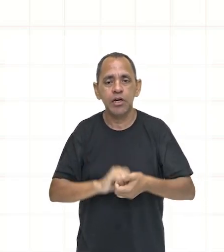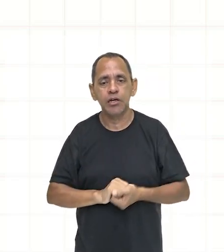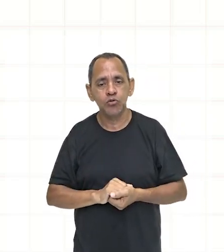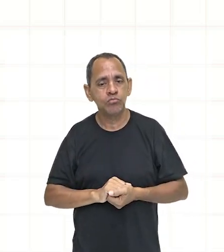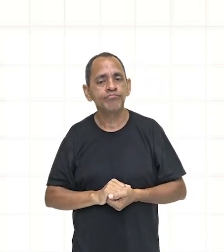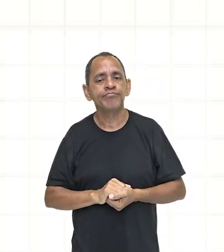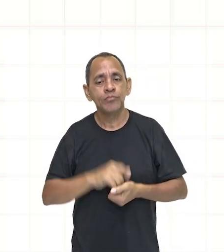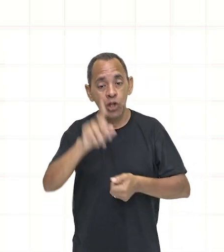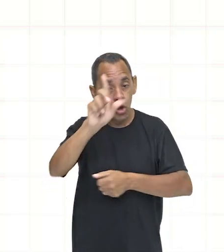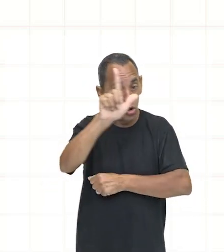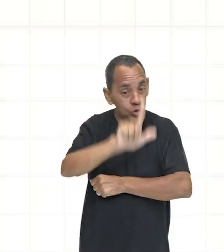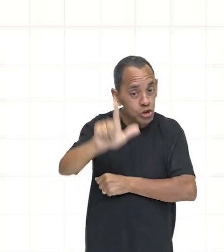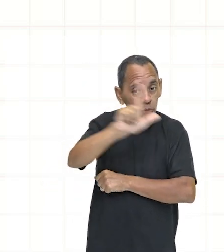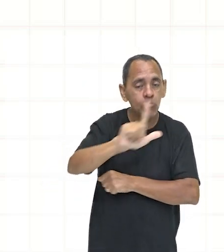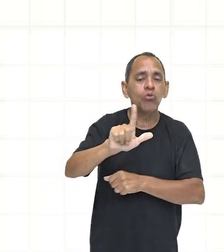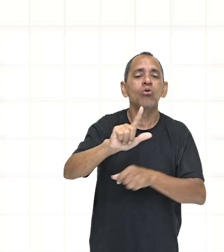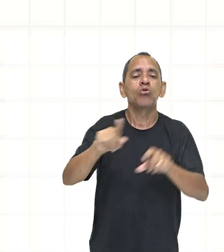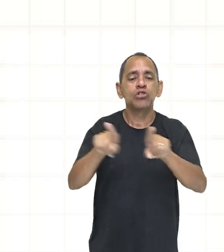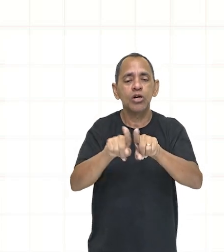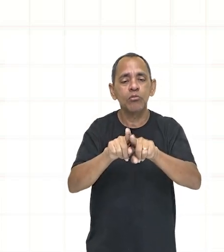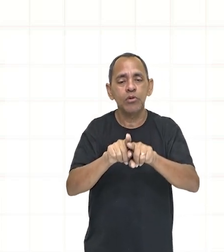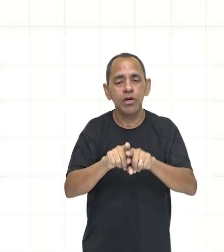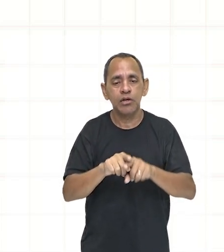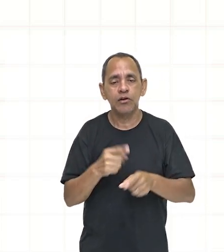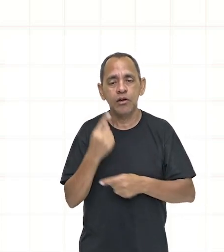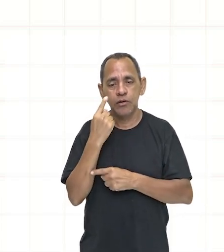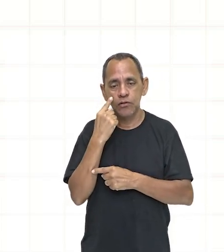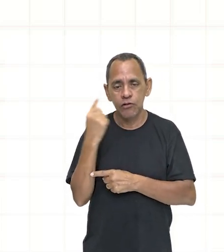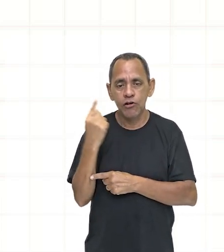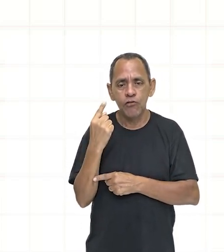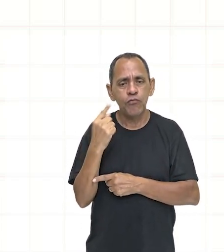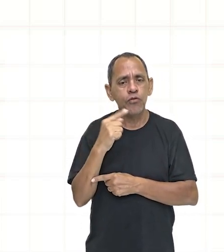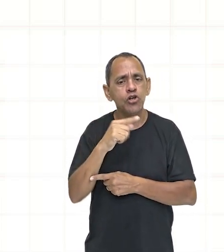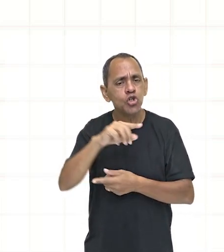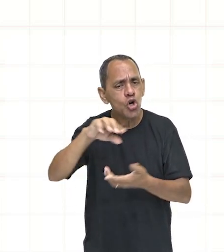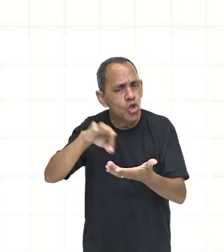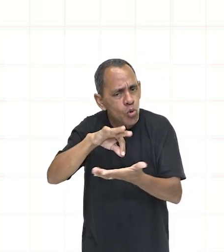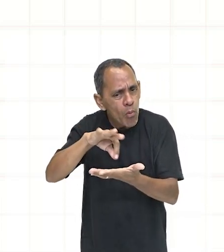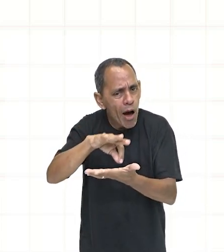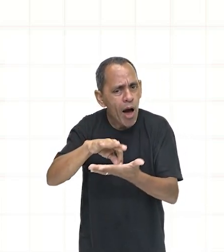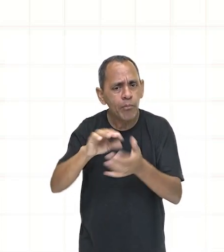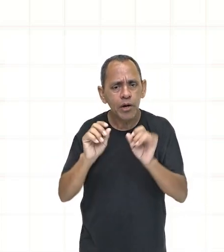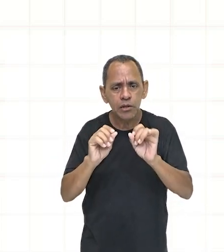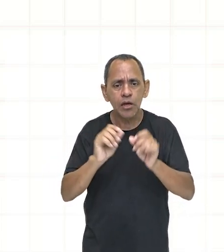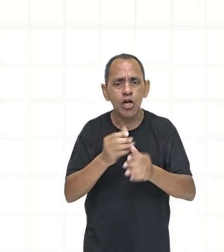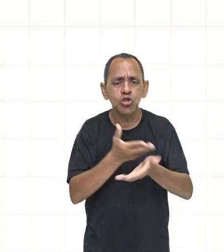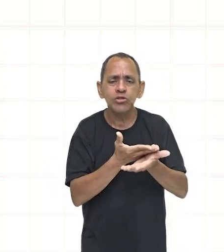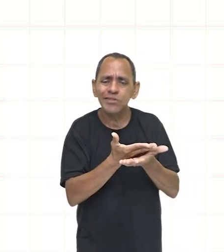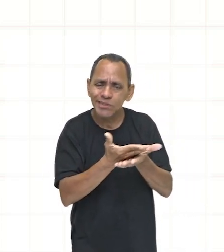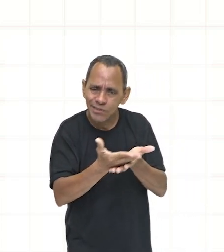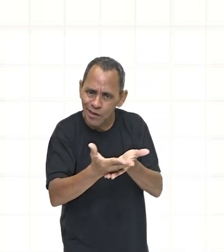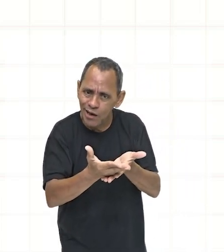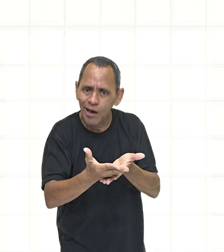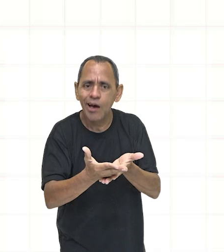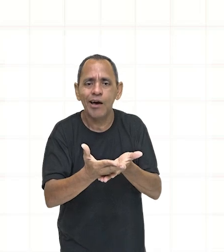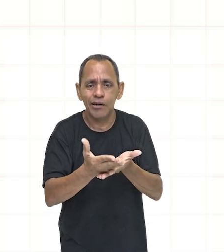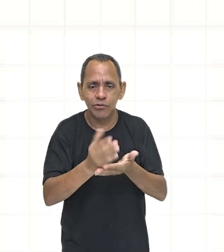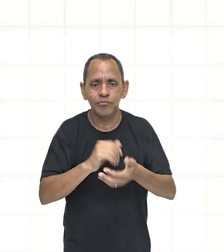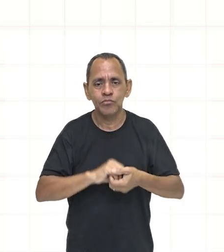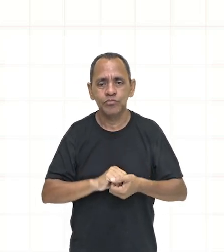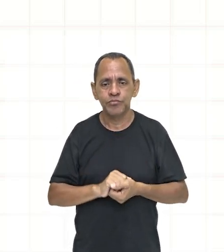os Países Baixos, são os países, gente, que iniciaram, né, tendo aí